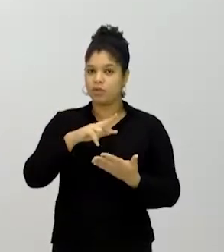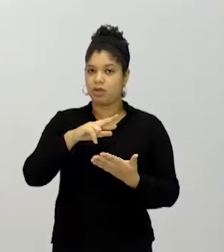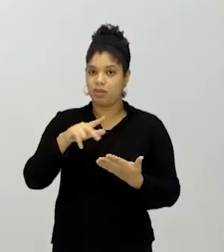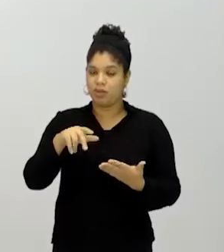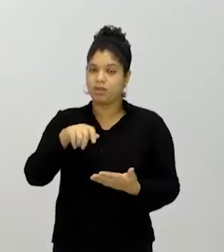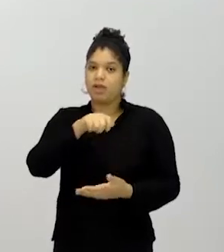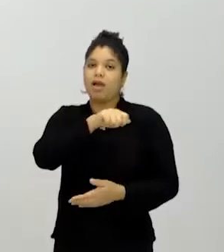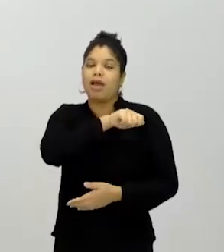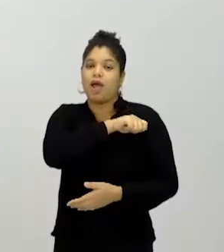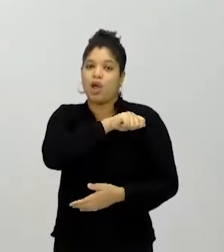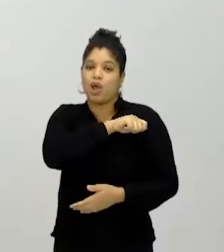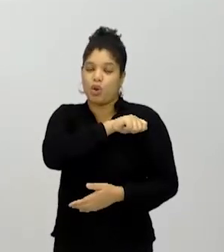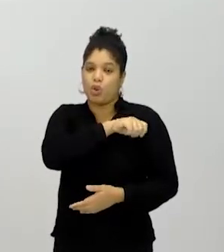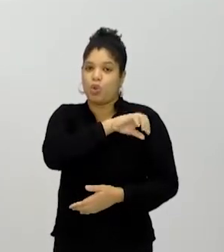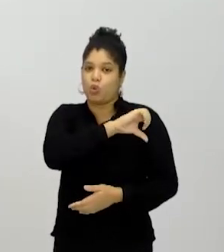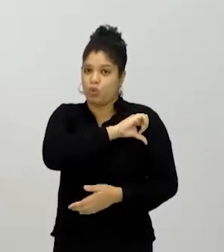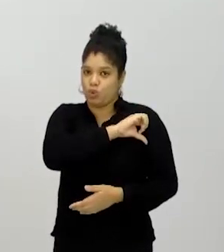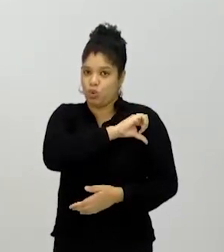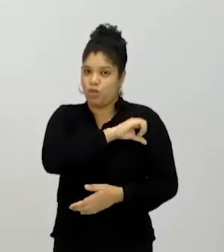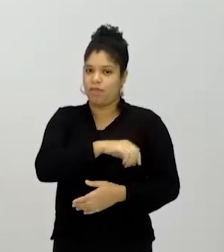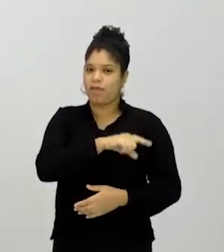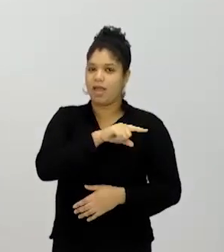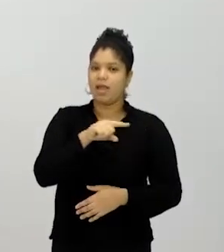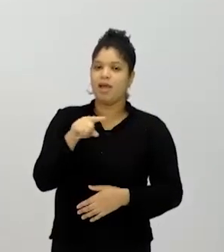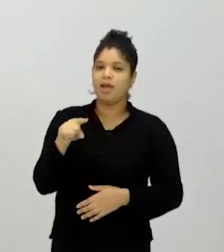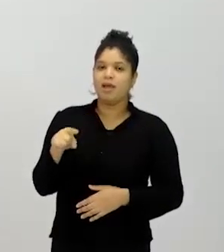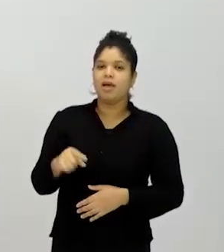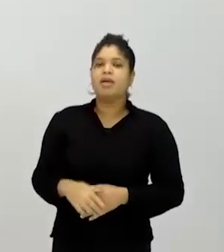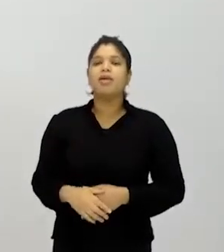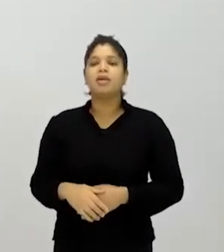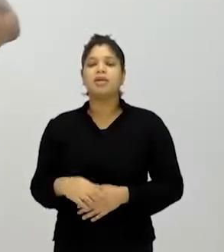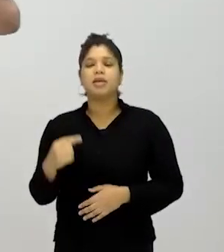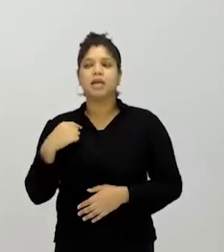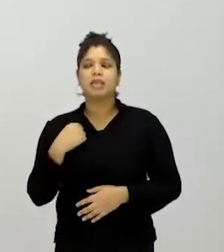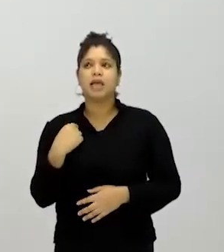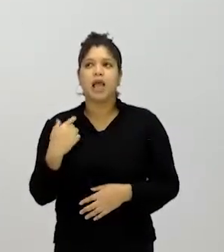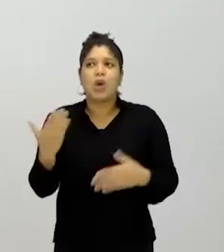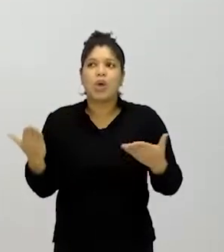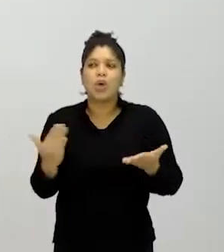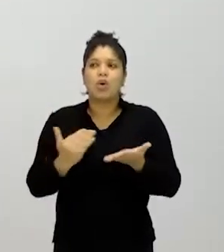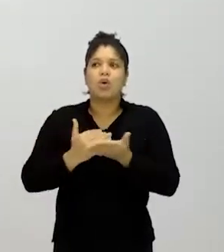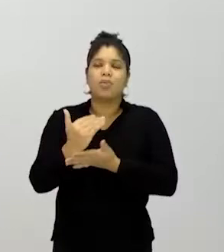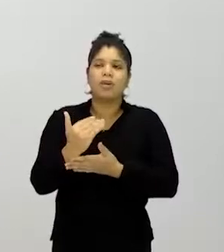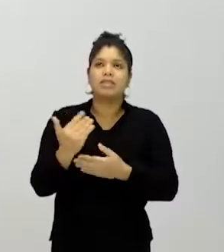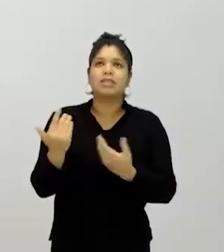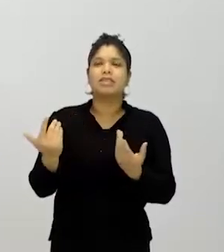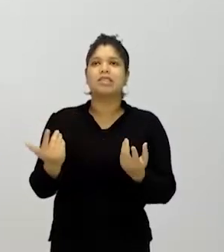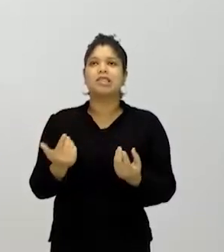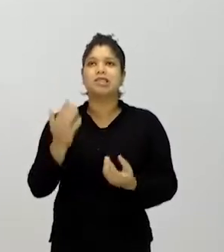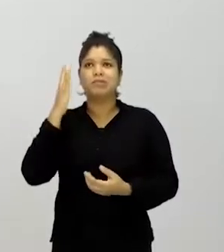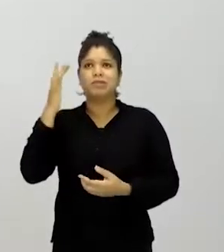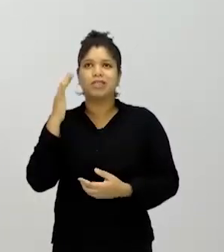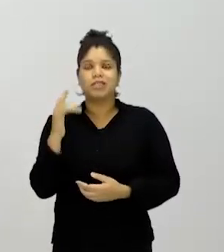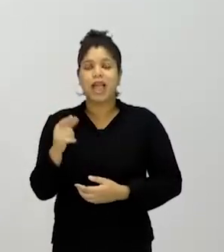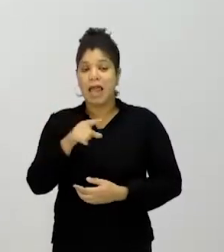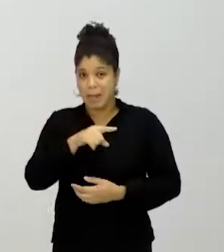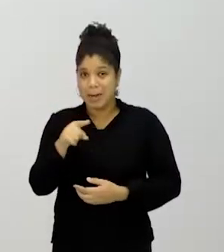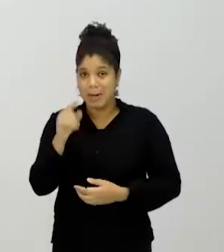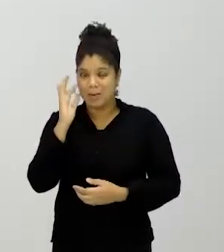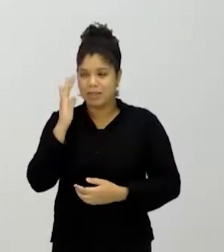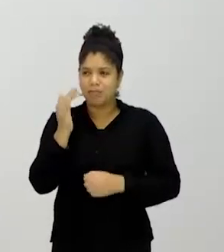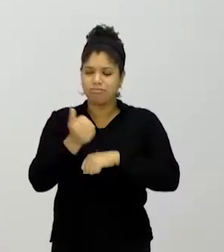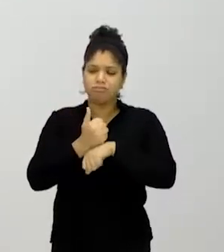ano, então eles ainda estão entrando numa perspectiva de pensar em profissão e seguir